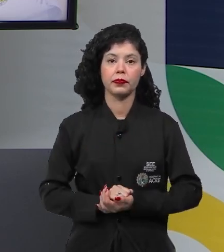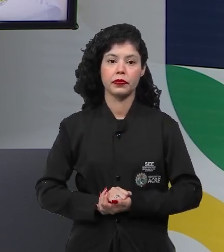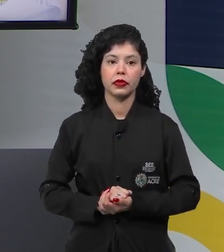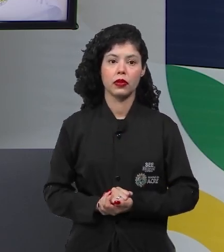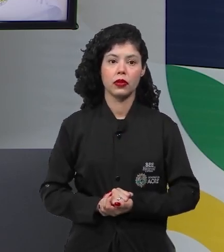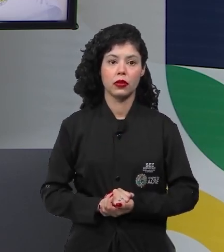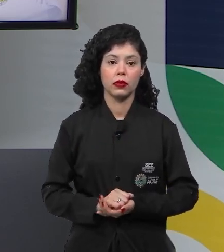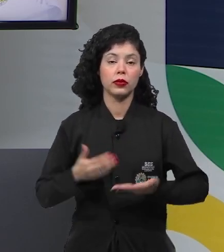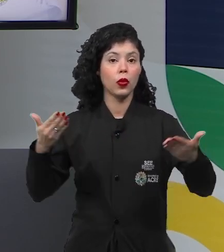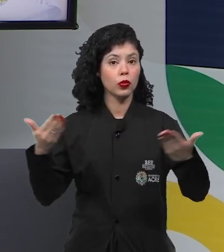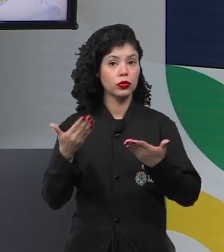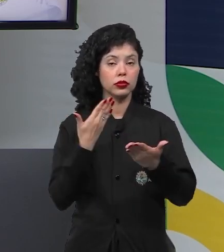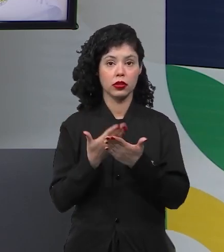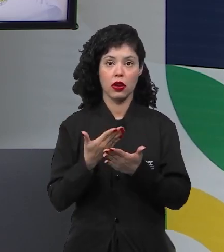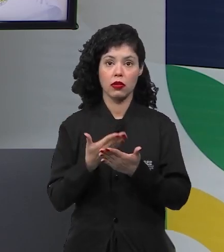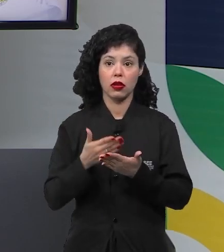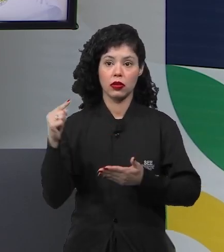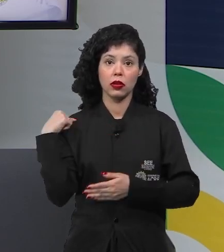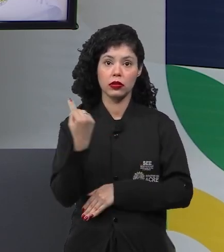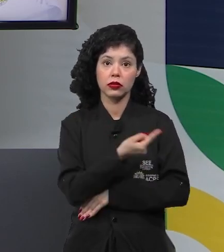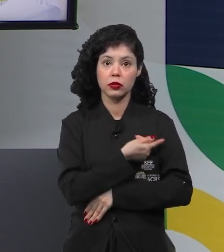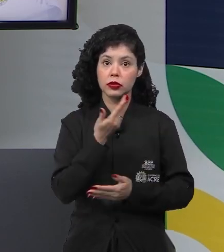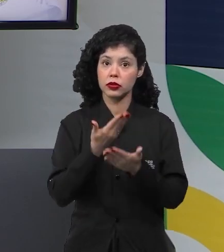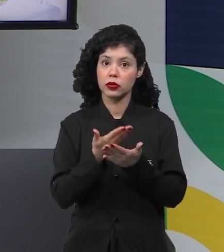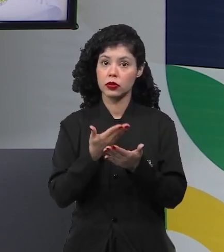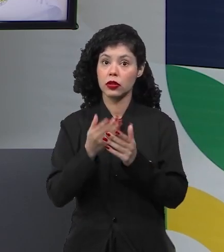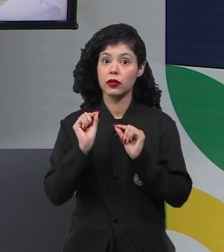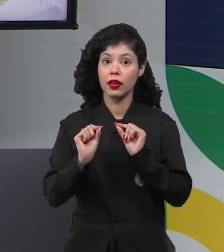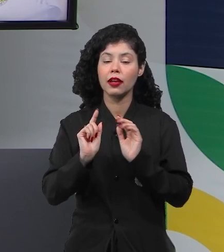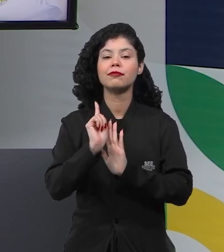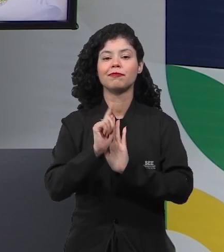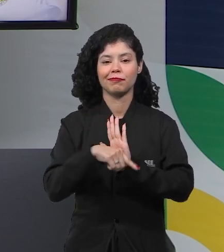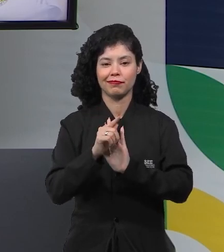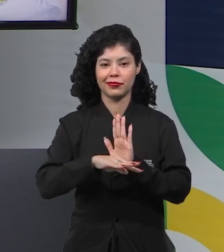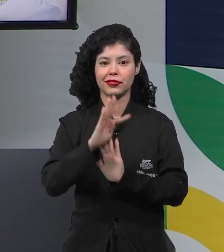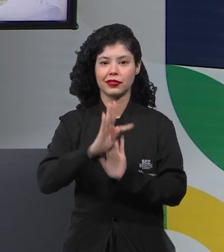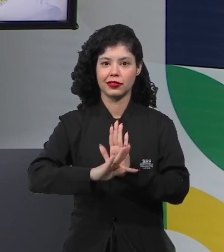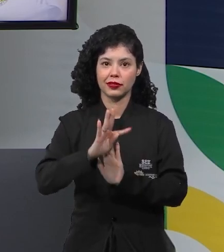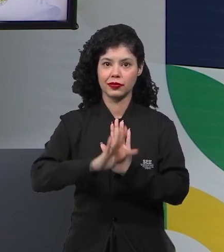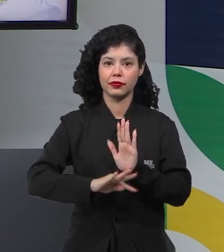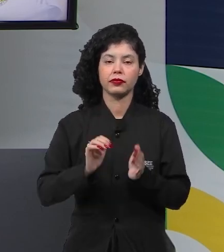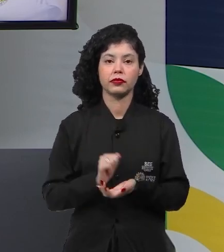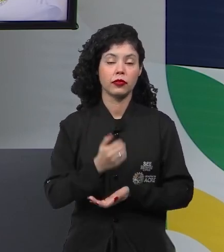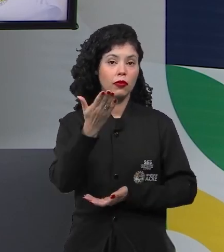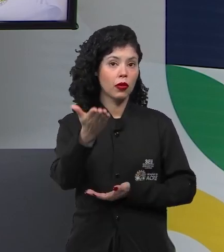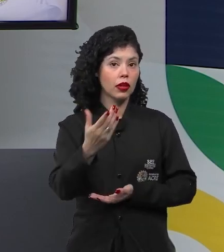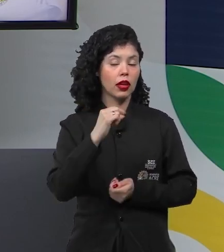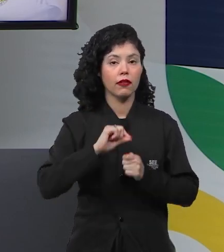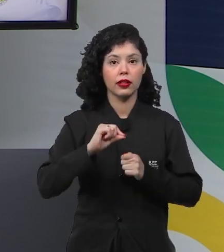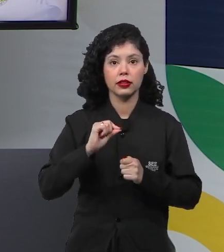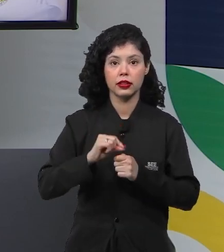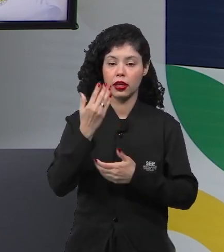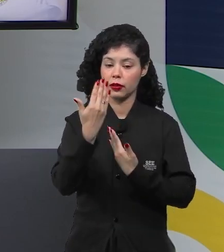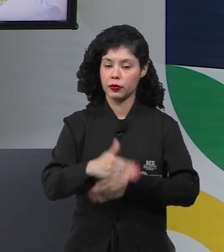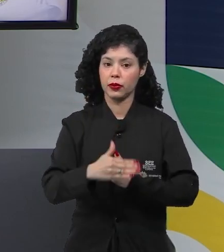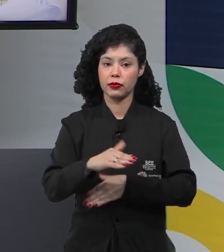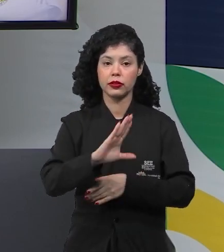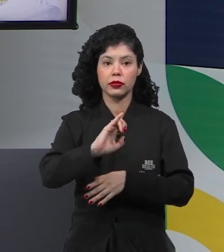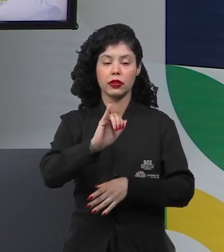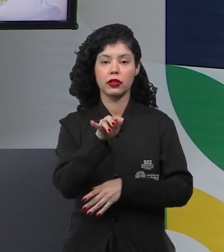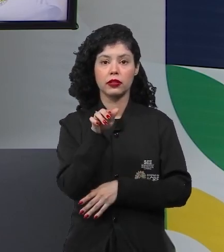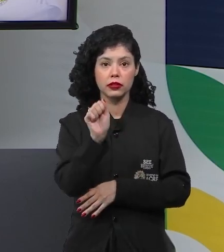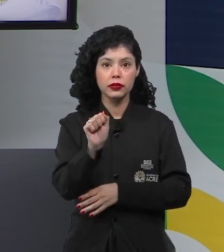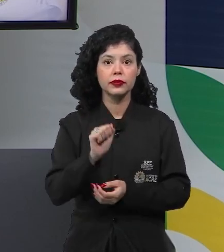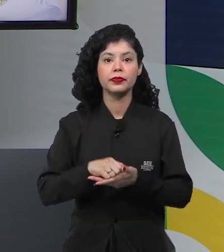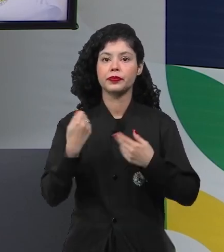Camila, e na aula de hoje nós vamos estudar sobre gêneros textuais. Você que vai fazer a prova do Enseja,